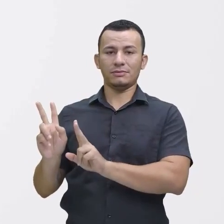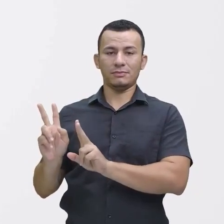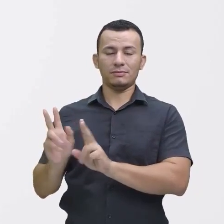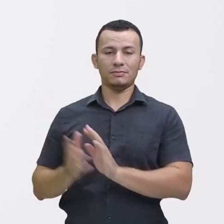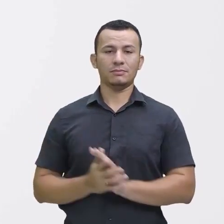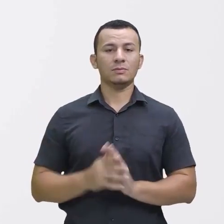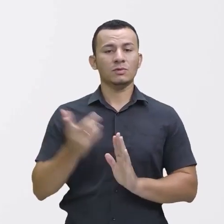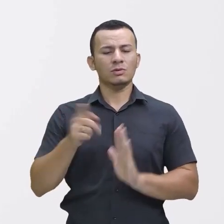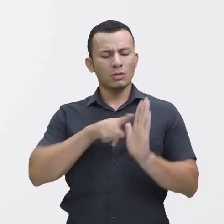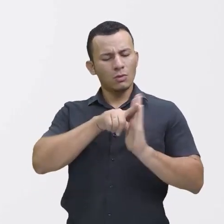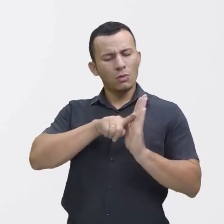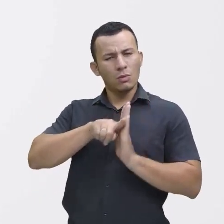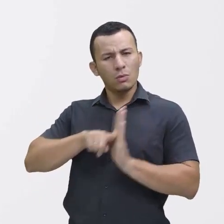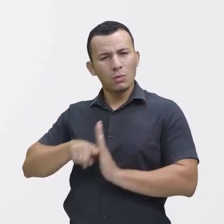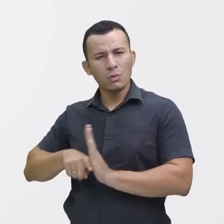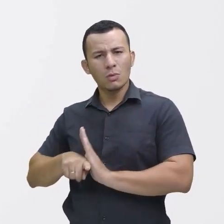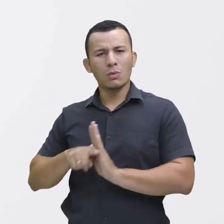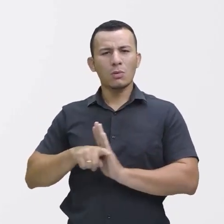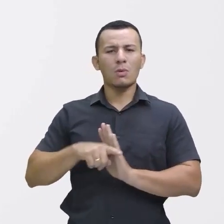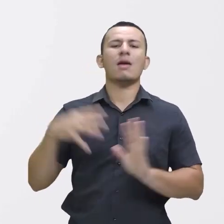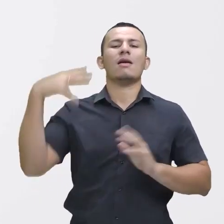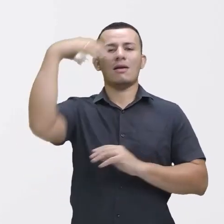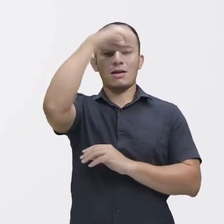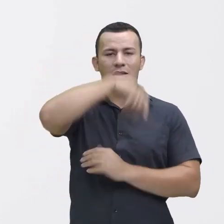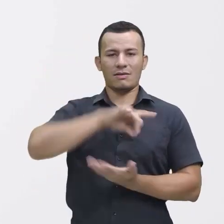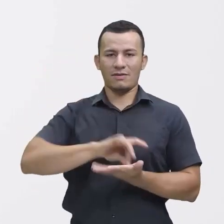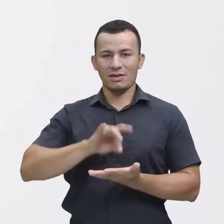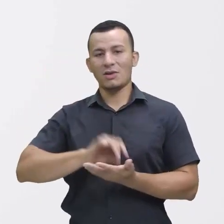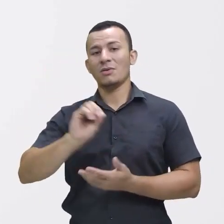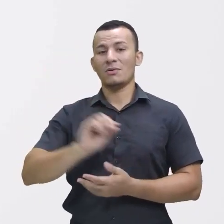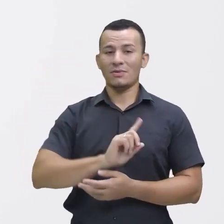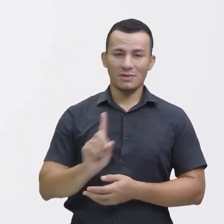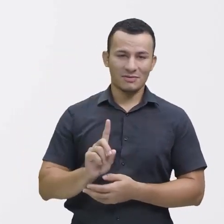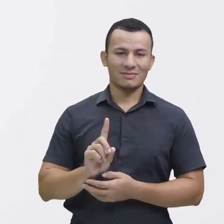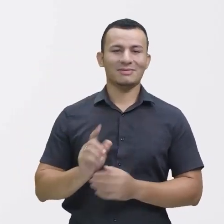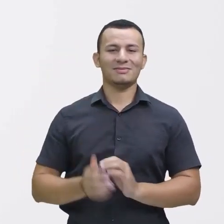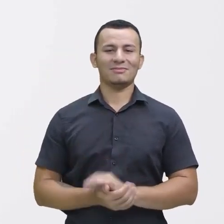para verificar se todos aprenderam. Presta atenção.